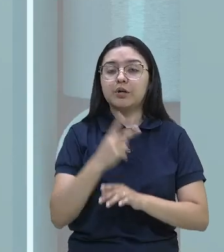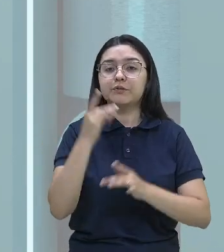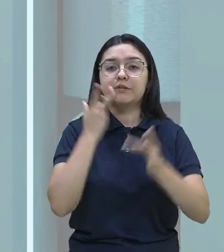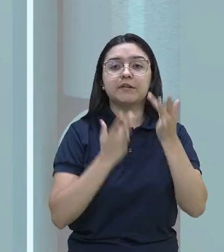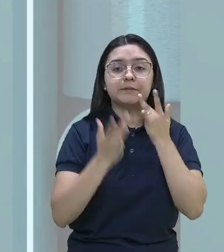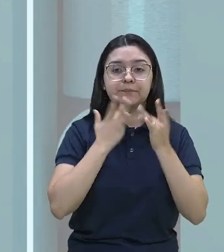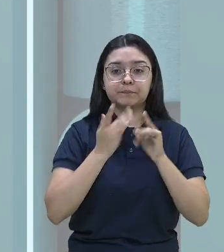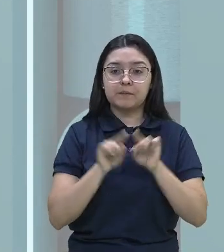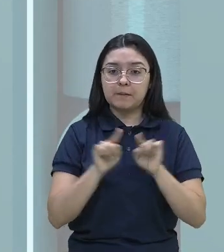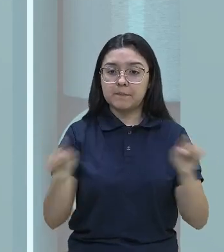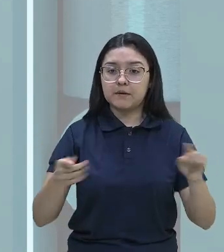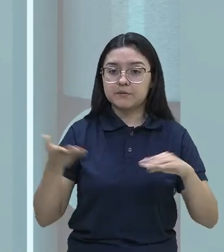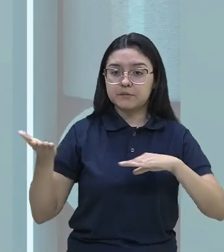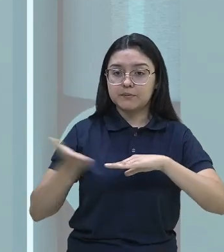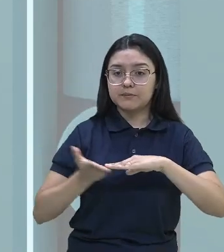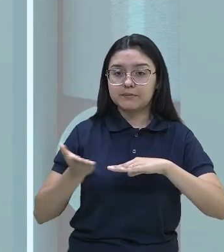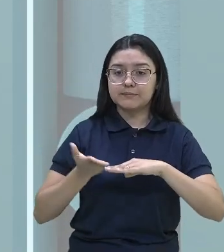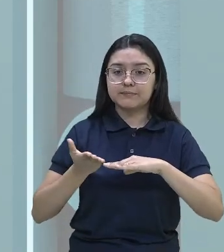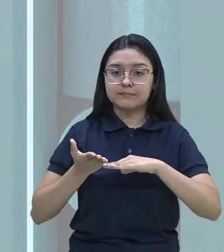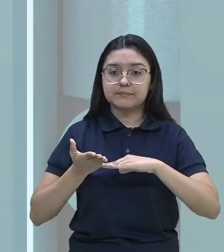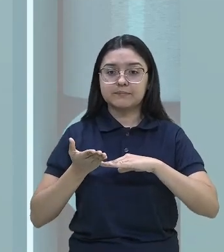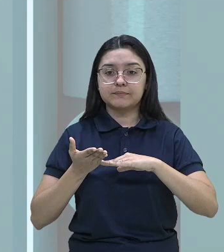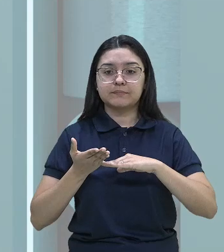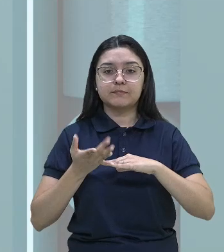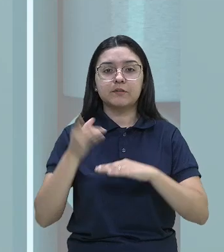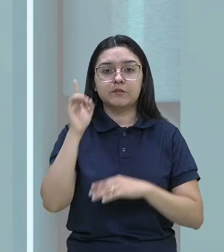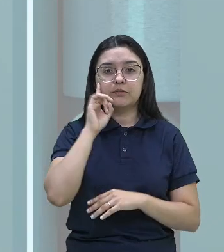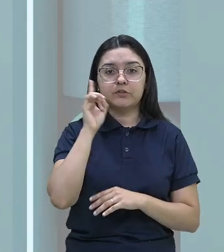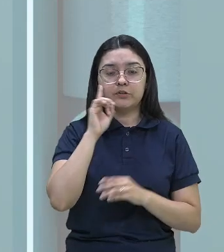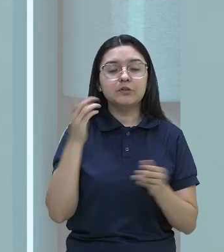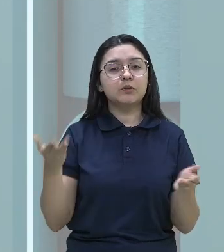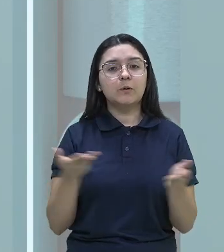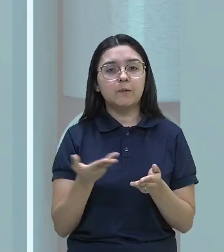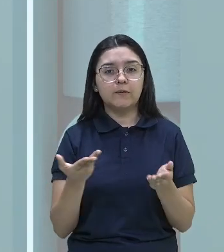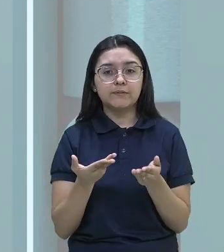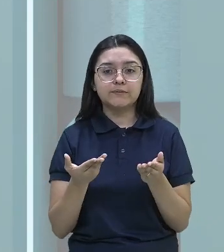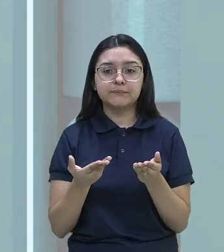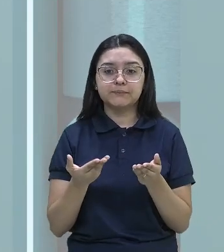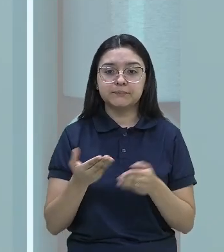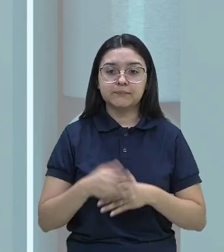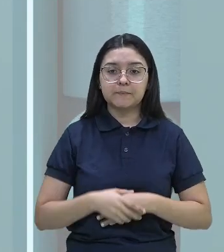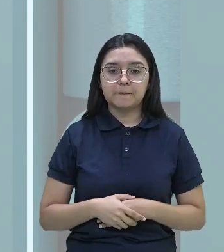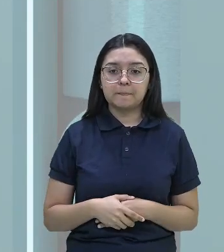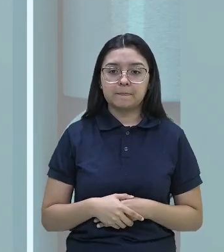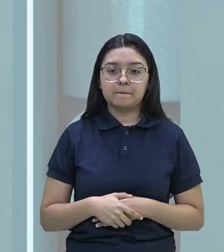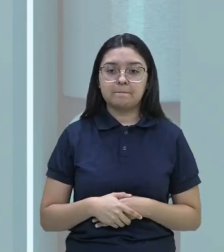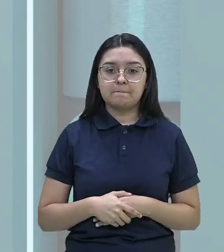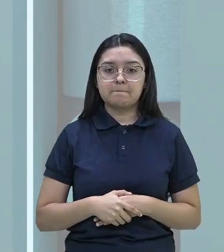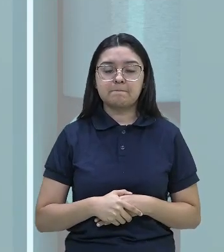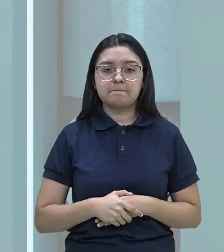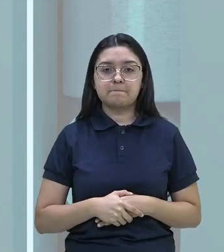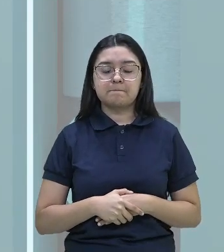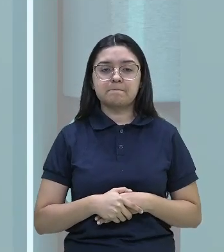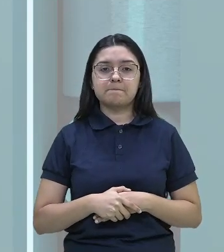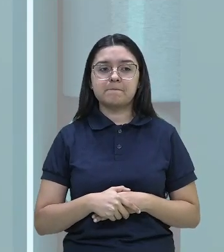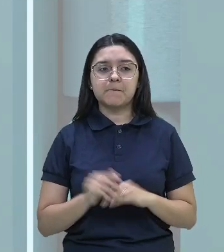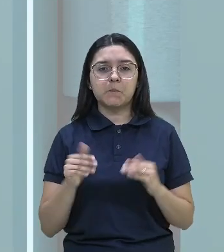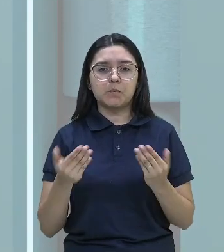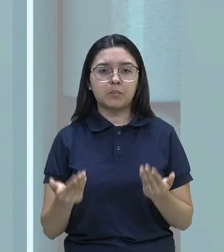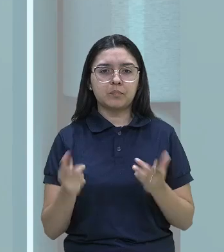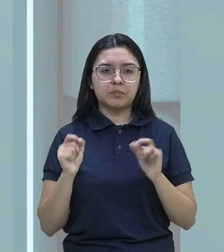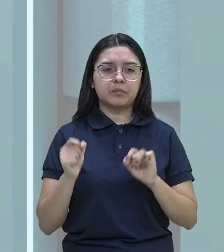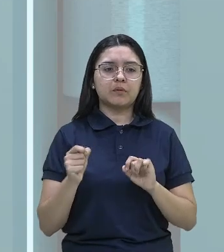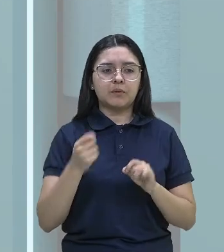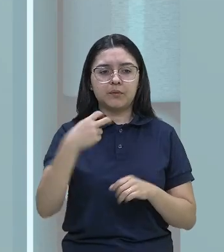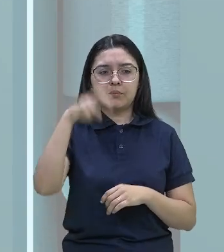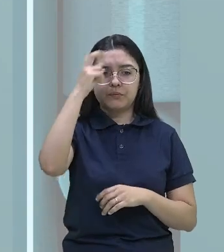no contemporâneo, que são os nossos dias atuais, vamos colocar assim, ele vai deixar aquela questão muito